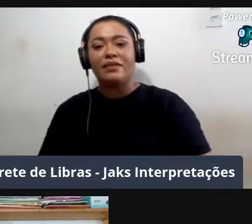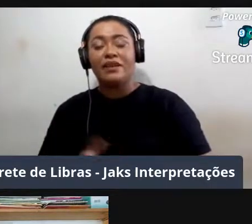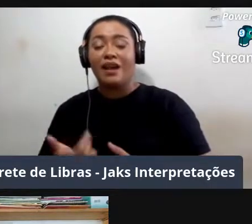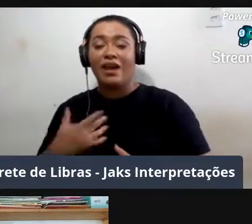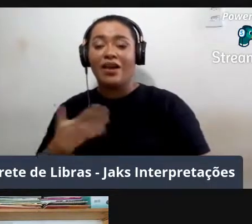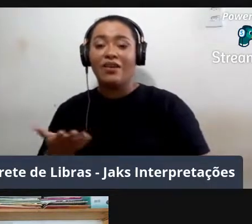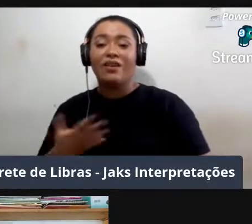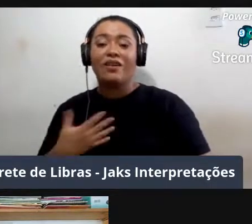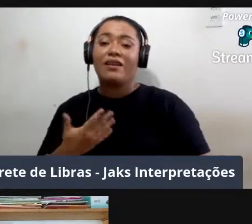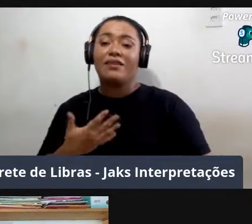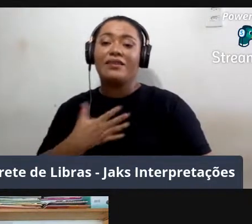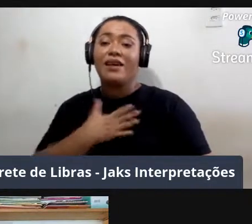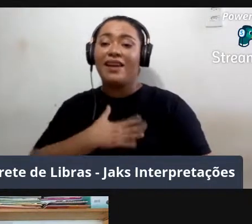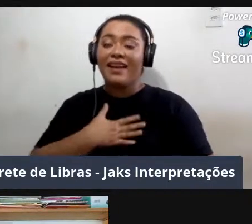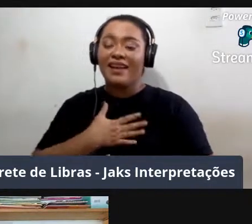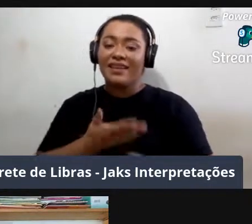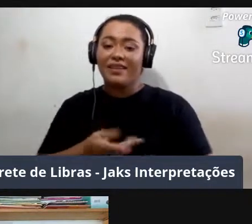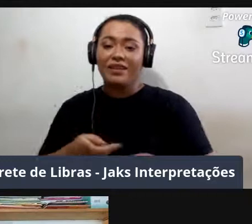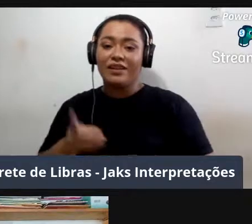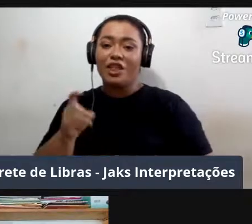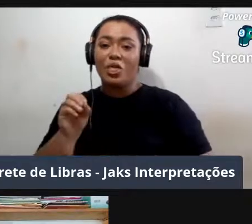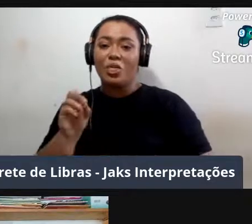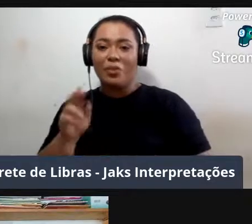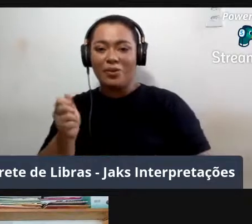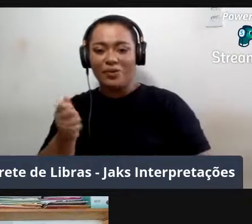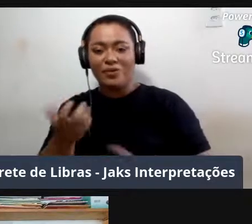está a postos há algum tempo.